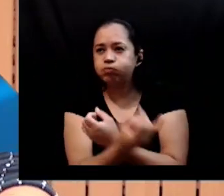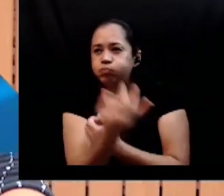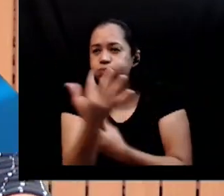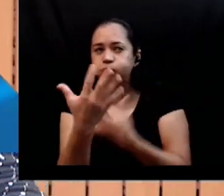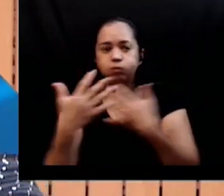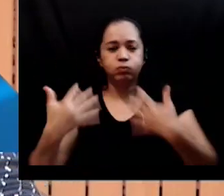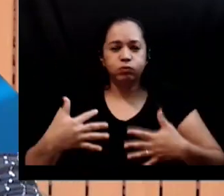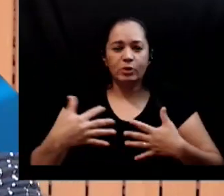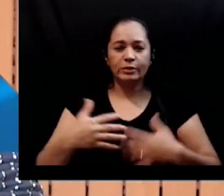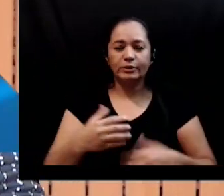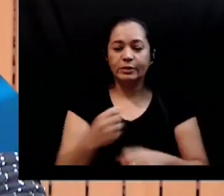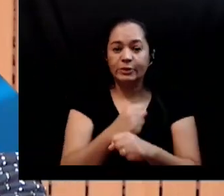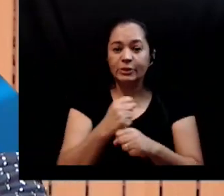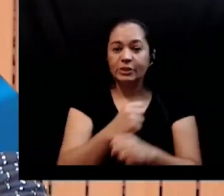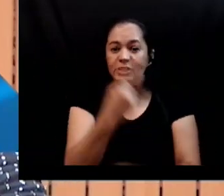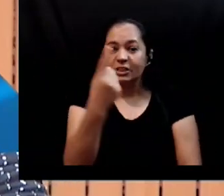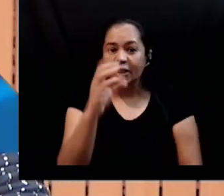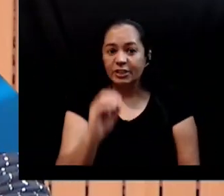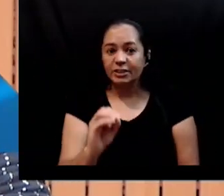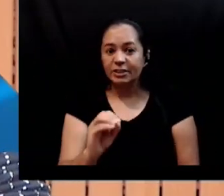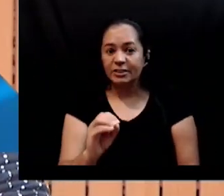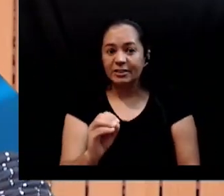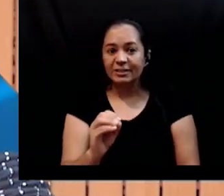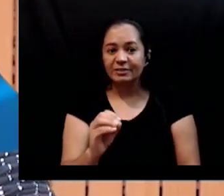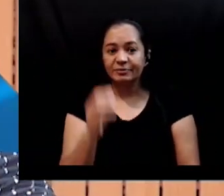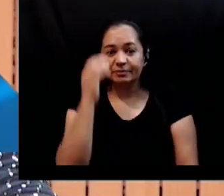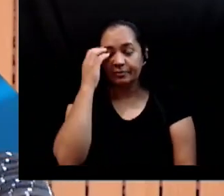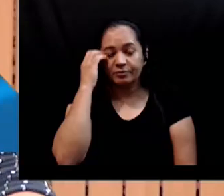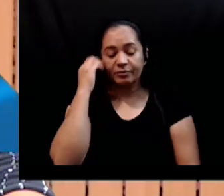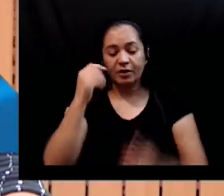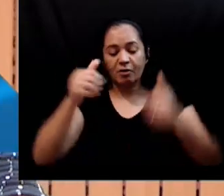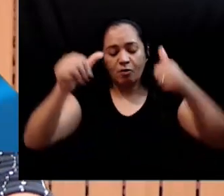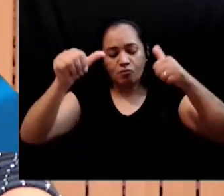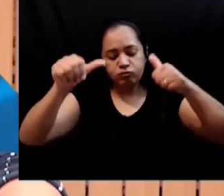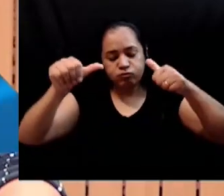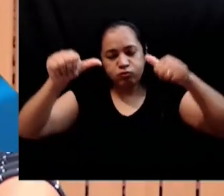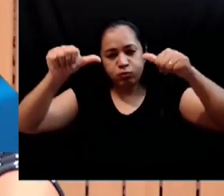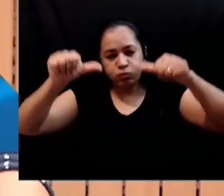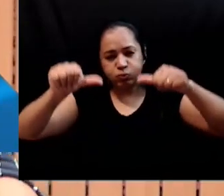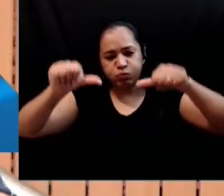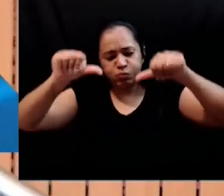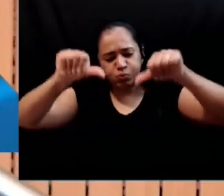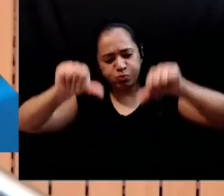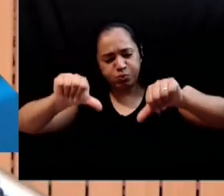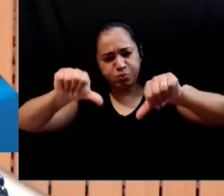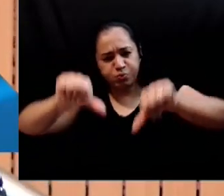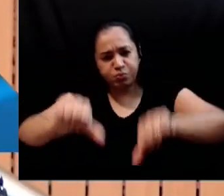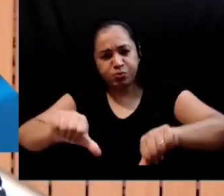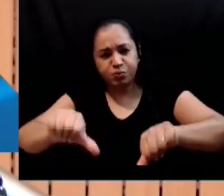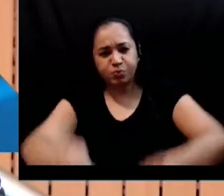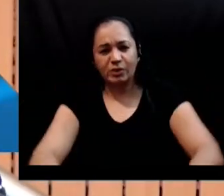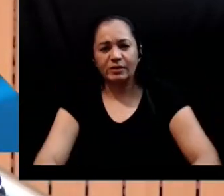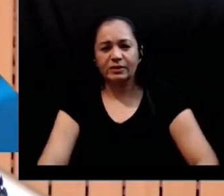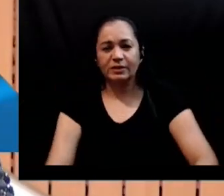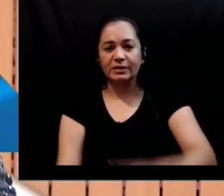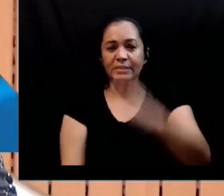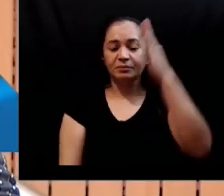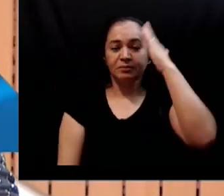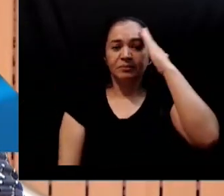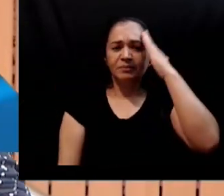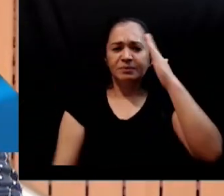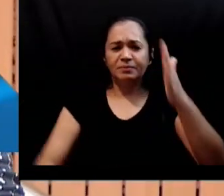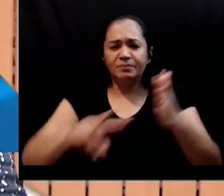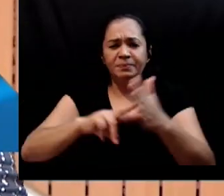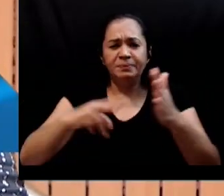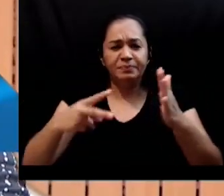10 anos, uma crise que vai se agravando ano após ano. Sabe qual é o sentido do orçamento público